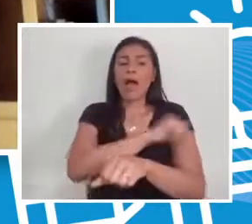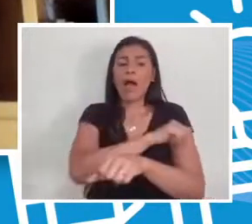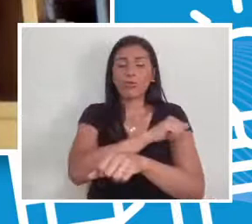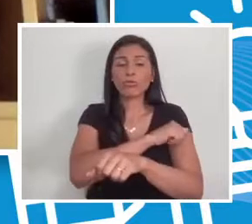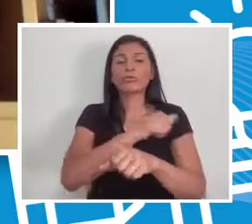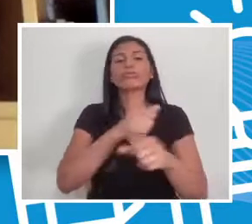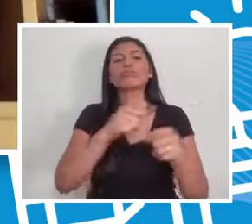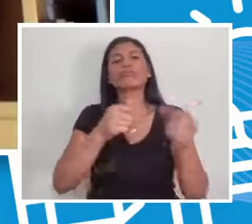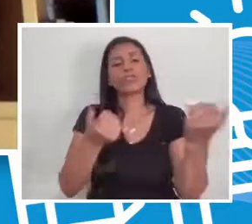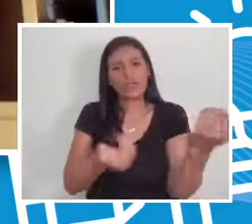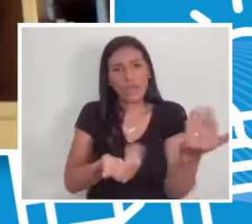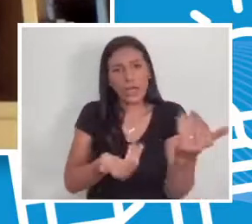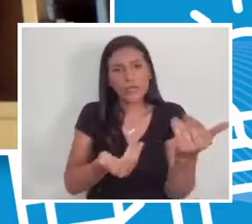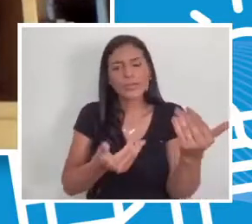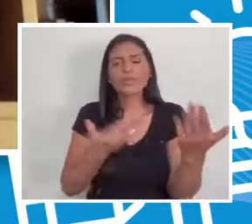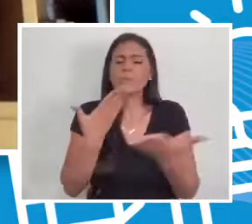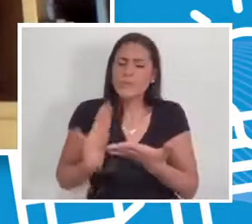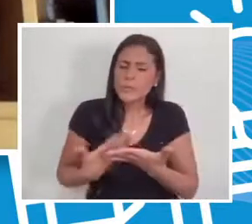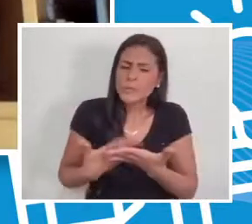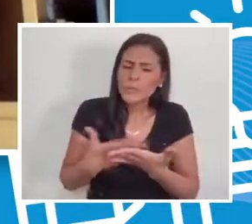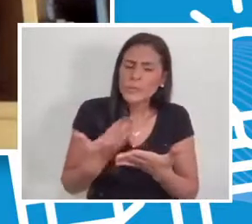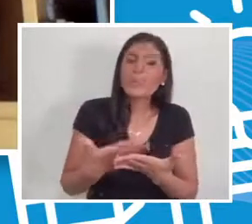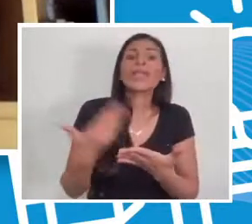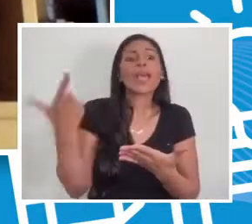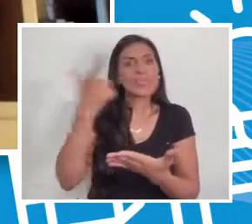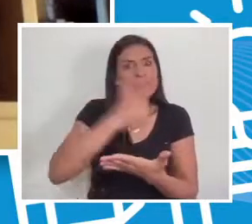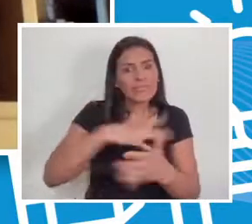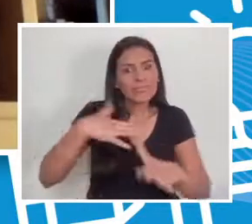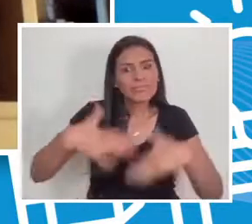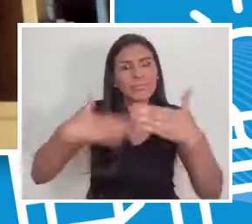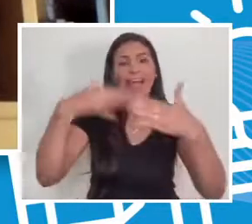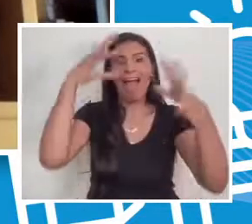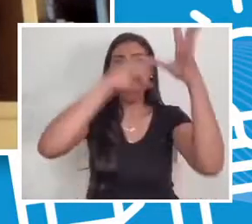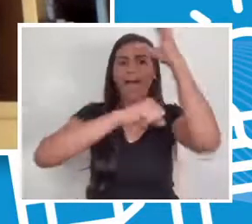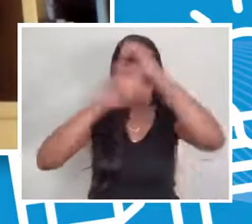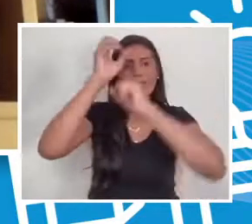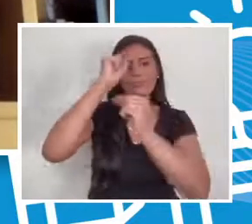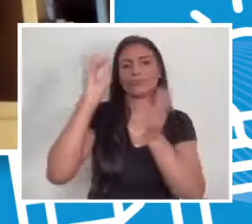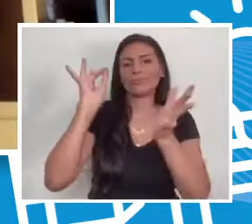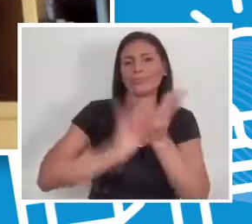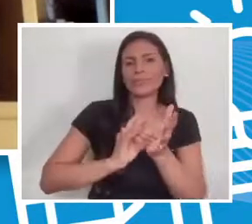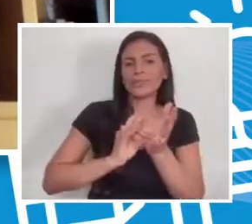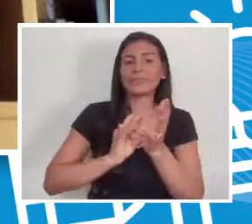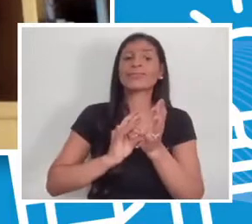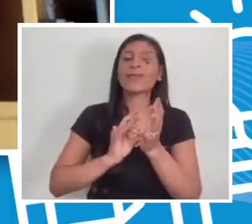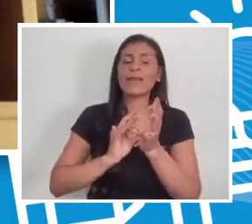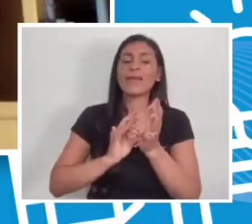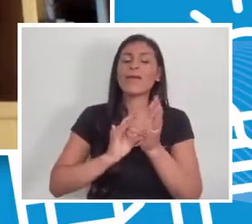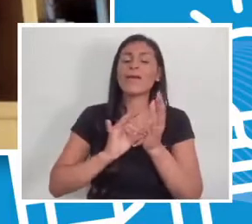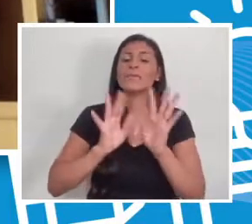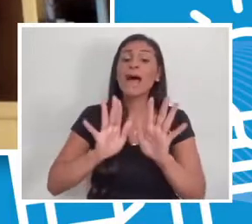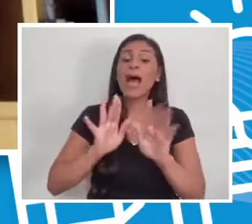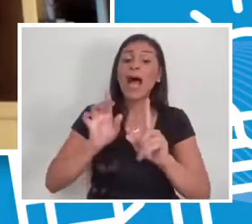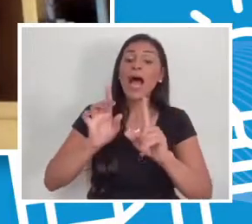quem fica, quem termina, mesmo depois de todo esse processo de evasão de existência,